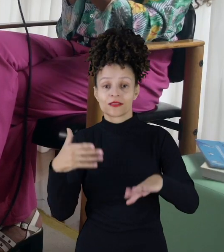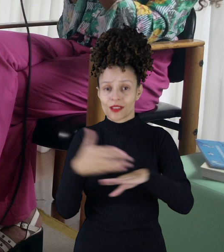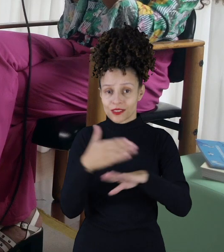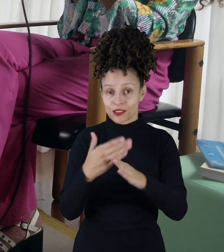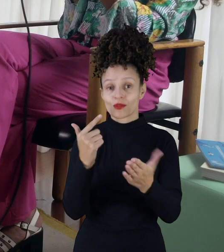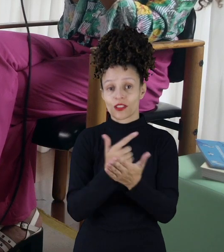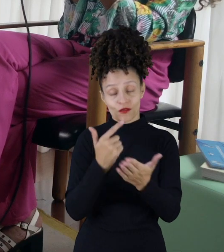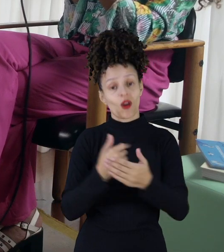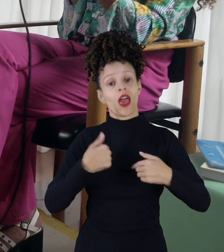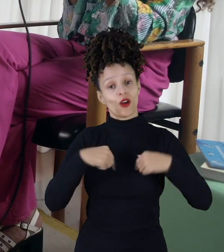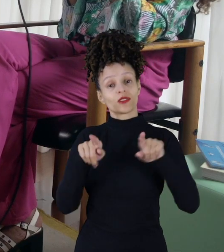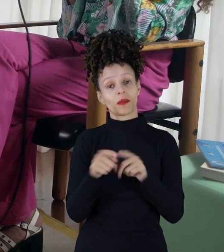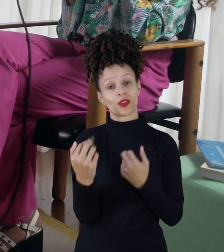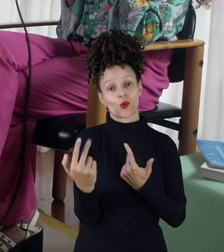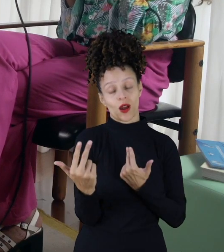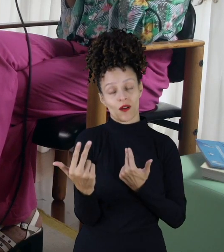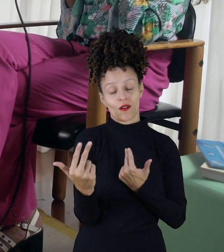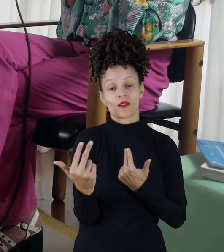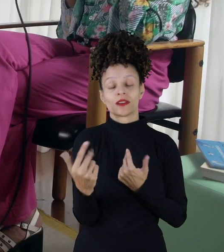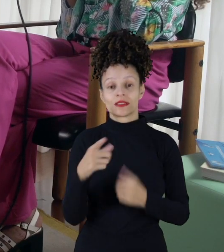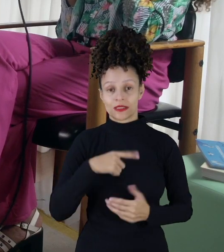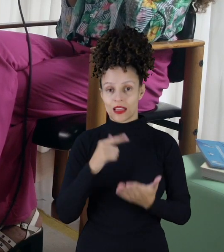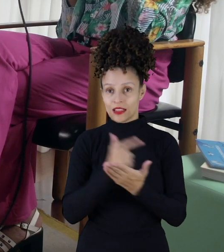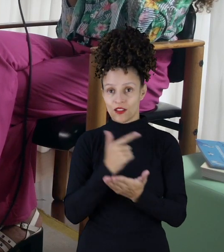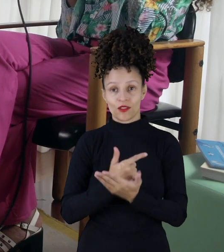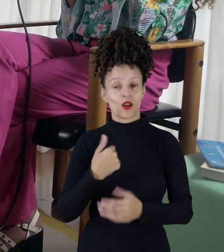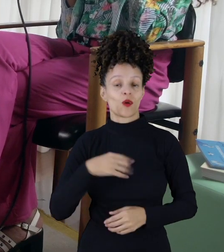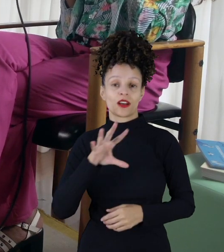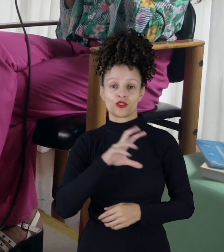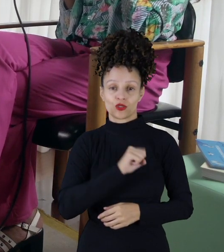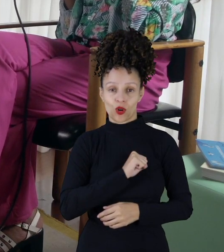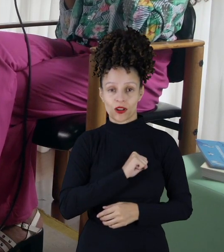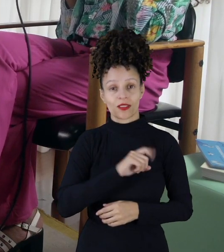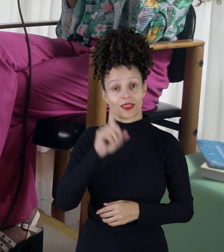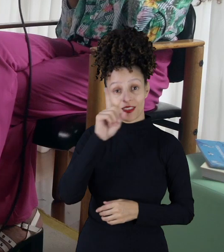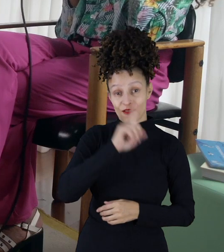eles tenham acesso aos livros, eu também tenho. Então,